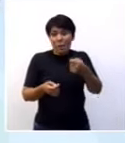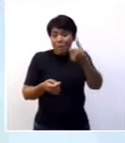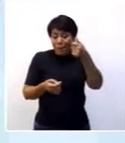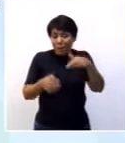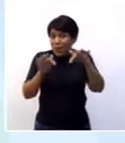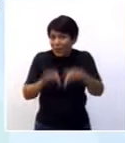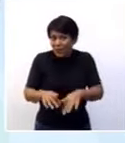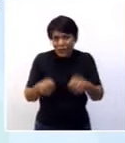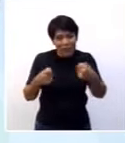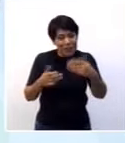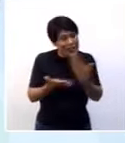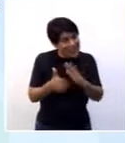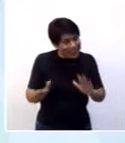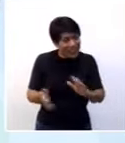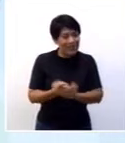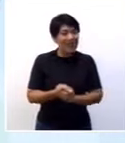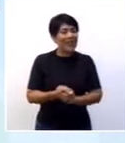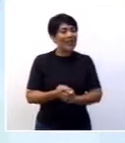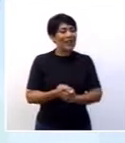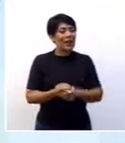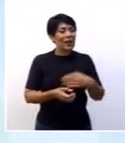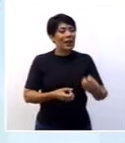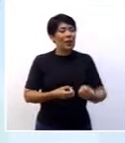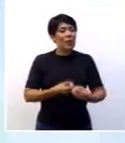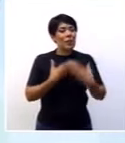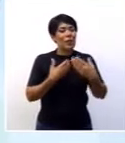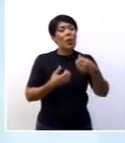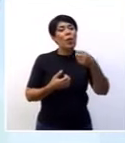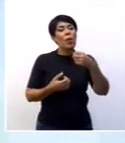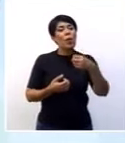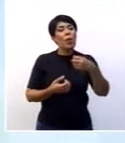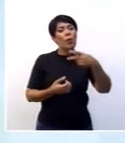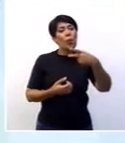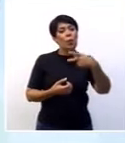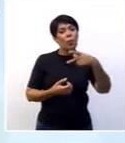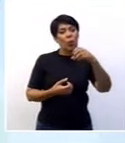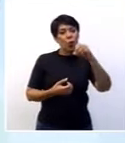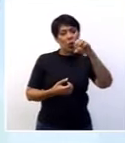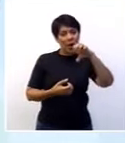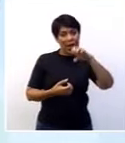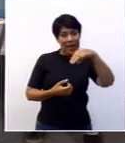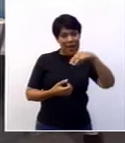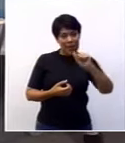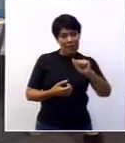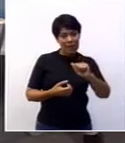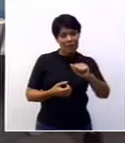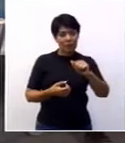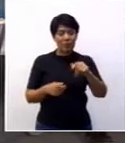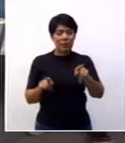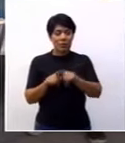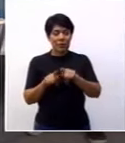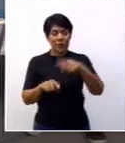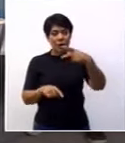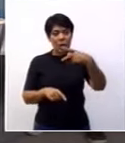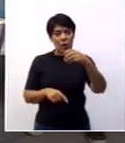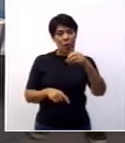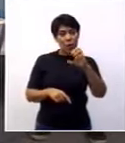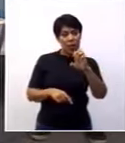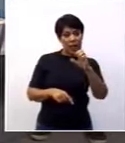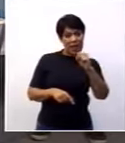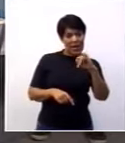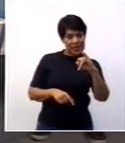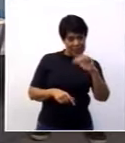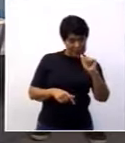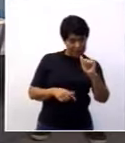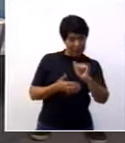Precisamos finalizar. Isso. Poema e poesia. Vamos fechar. Pode focar em mim, por favor? Poema e